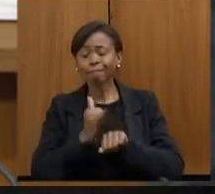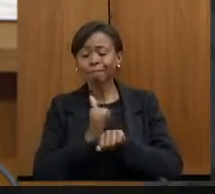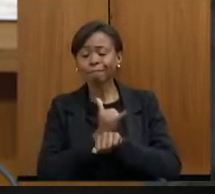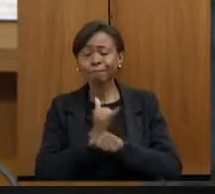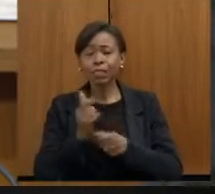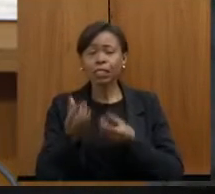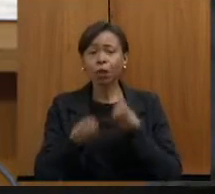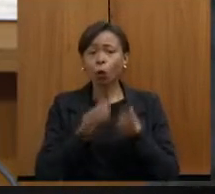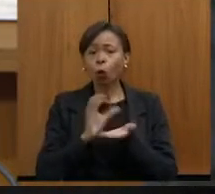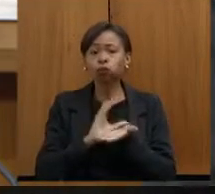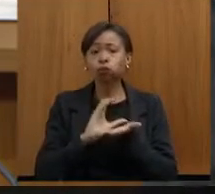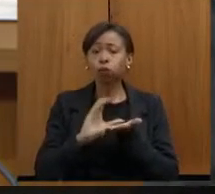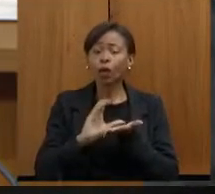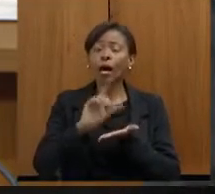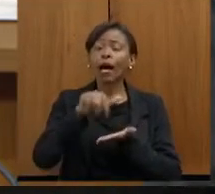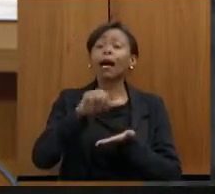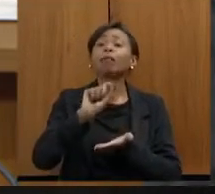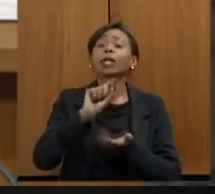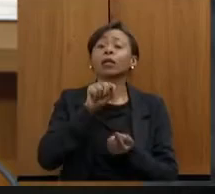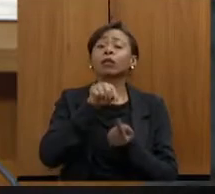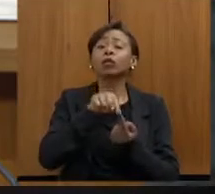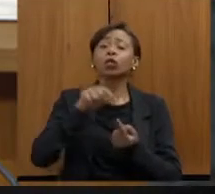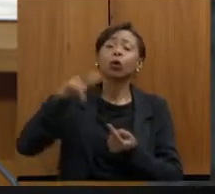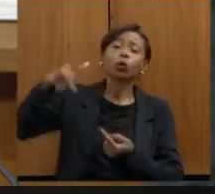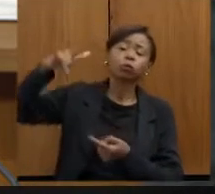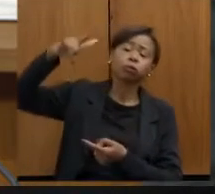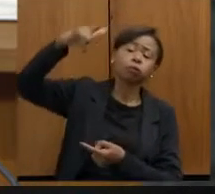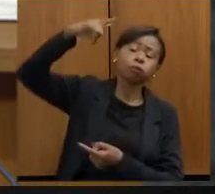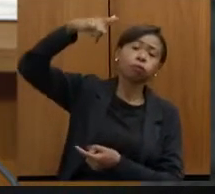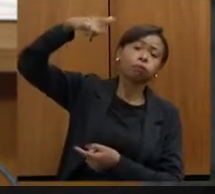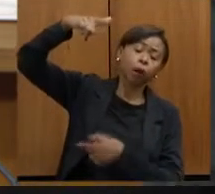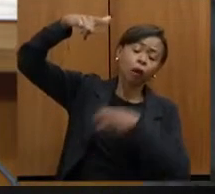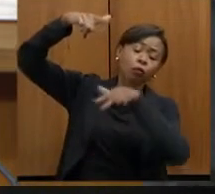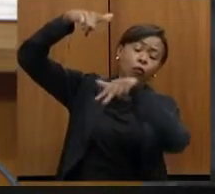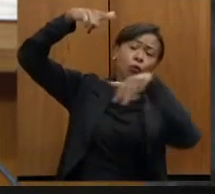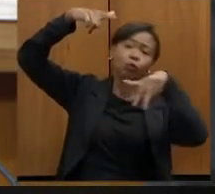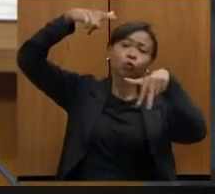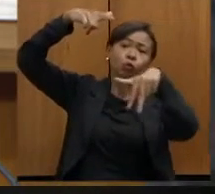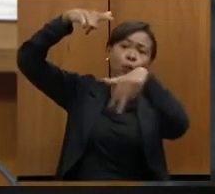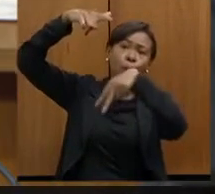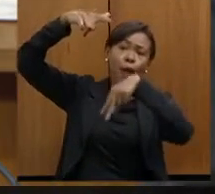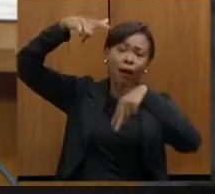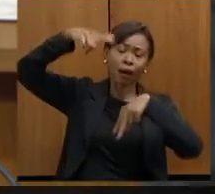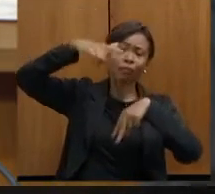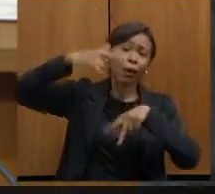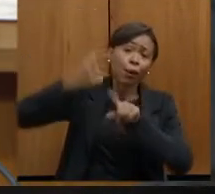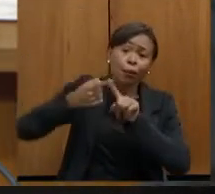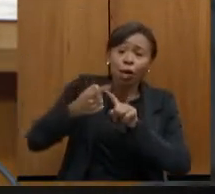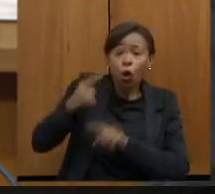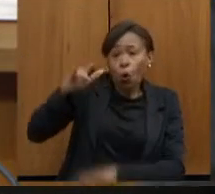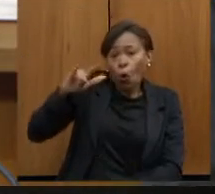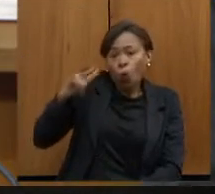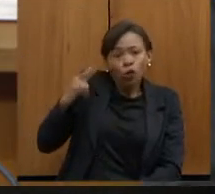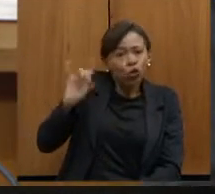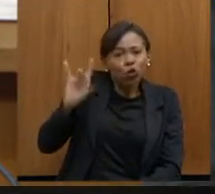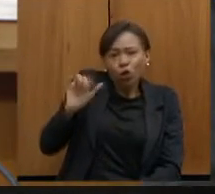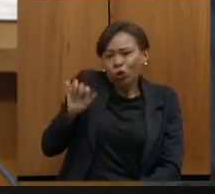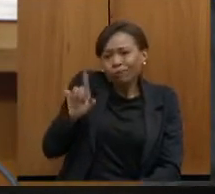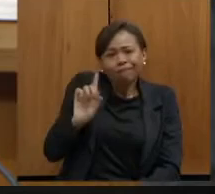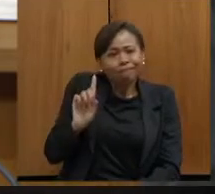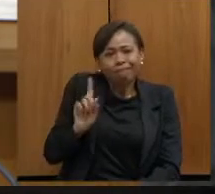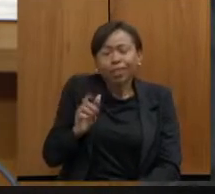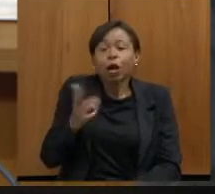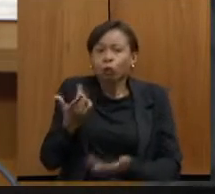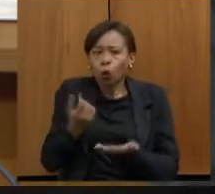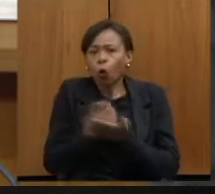fato, nesse momento, seria para poder fazer o sobrevoo, porque a gente não teria condição de fazer pelo equipamento que a gente tem à disposição. Na sequência,